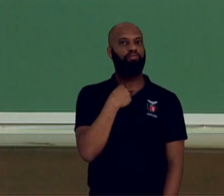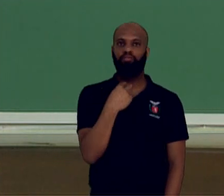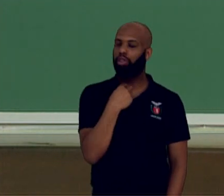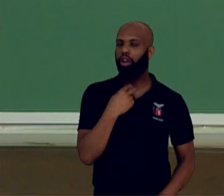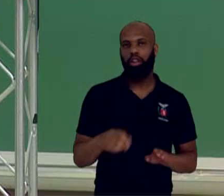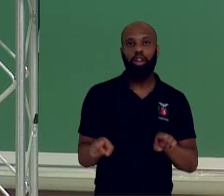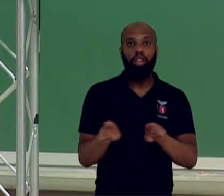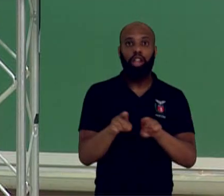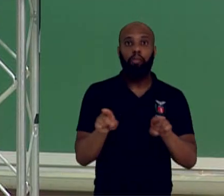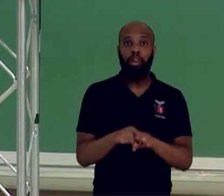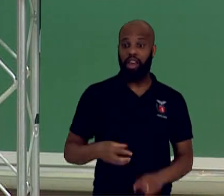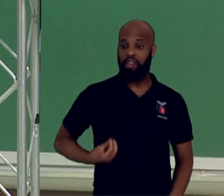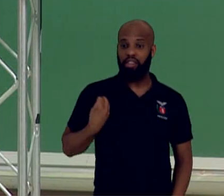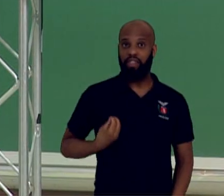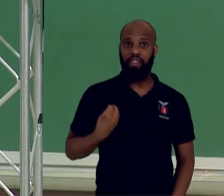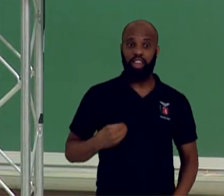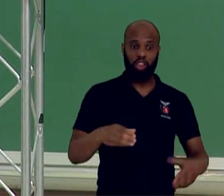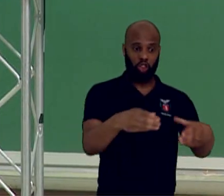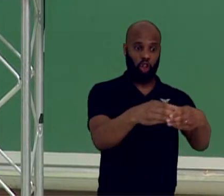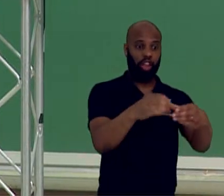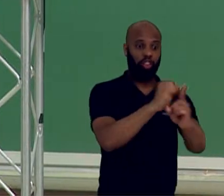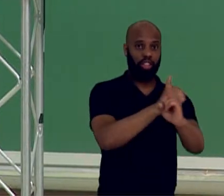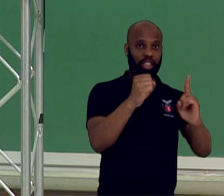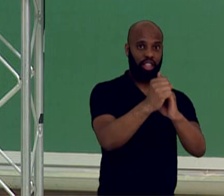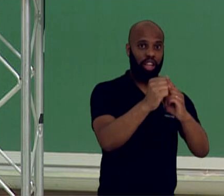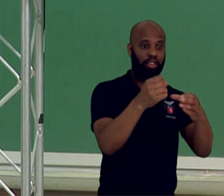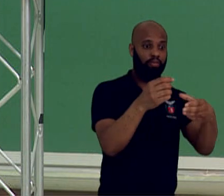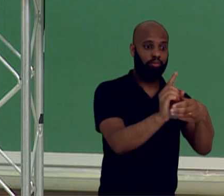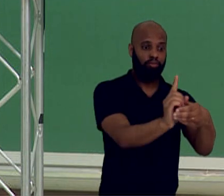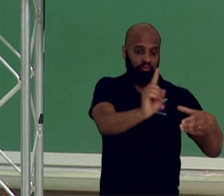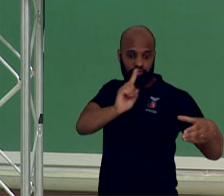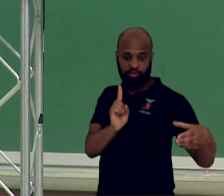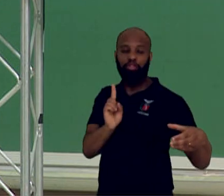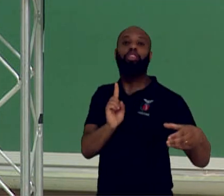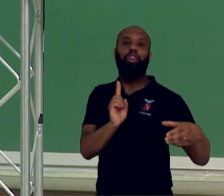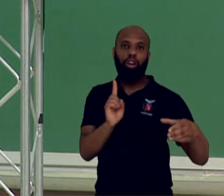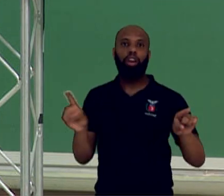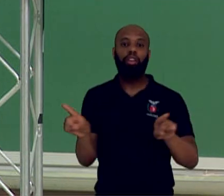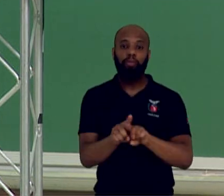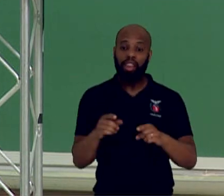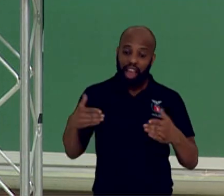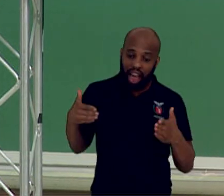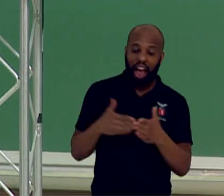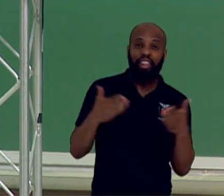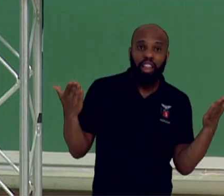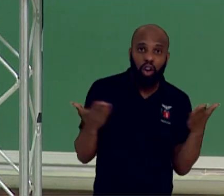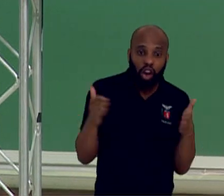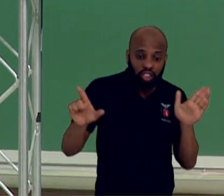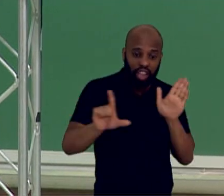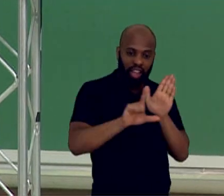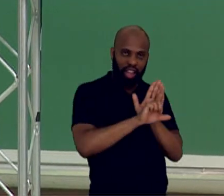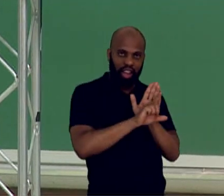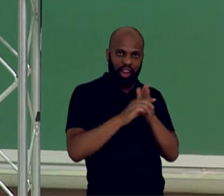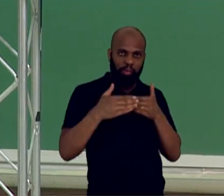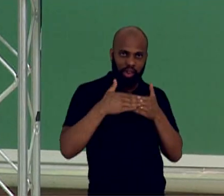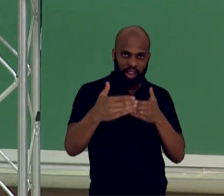castas. Tinha que viver fora da sociedade, inclusive até os dias de hoje. Por mais que na lei, a partir